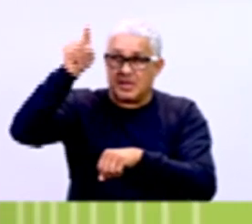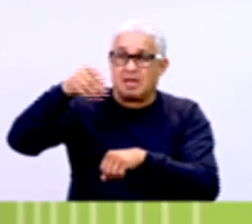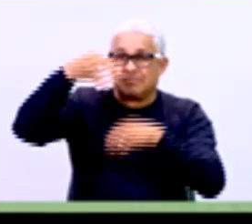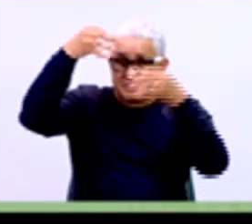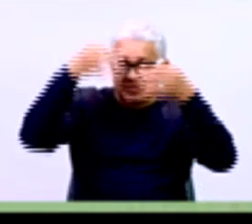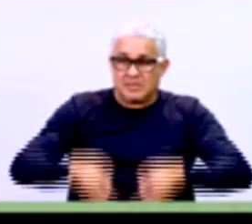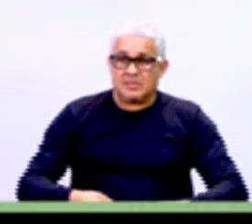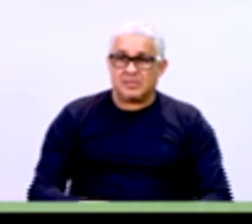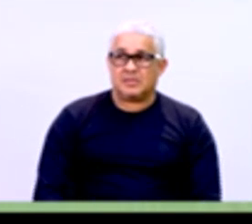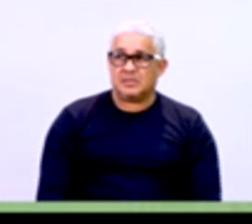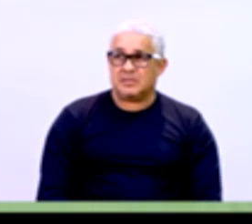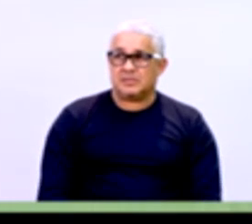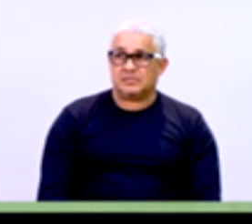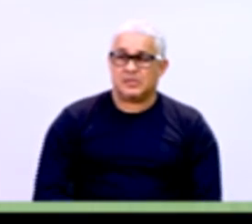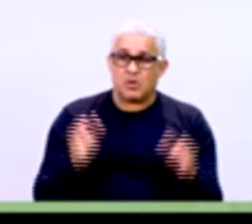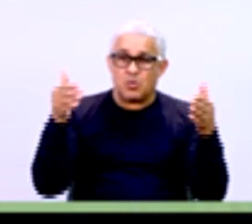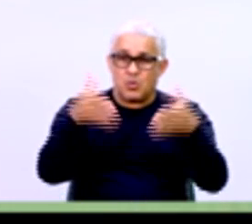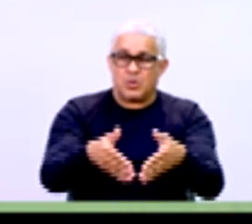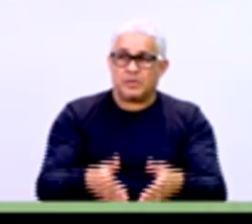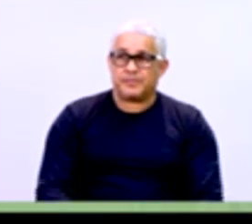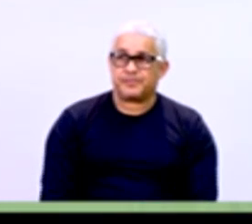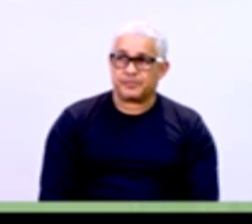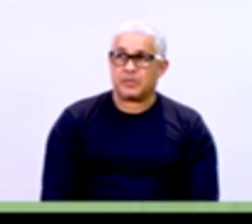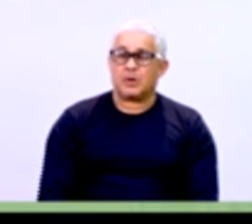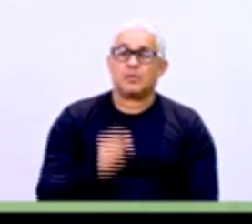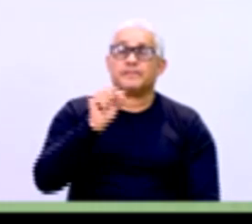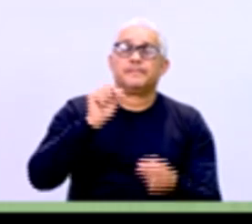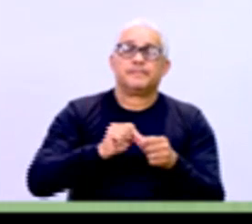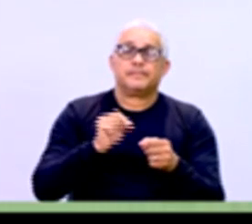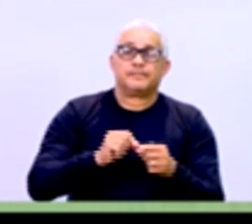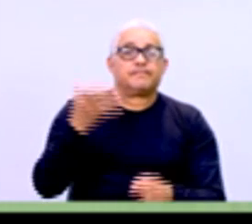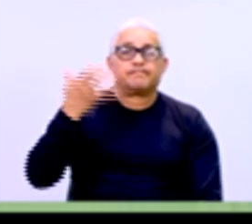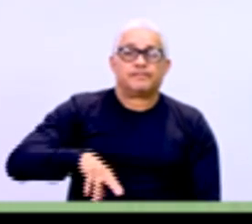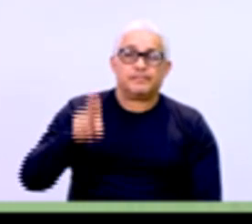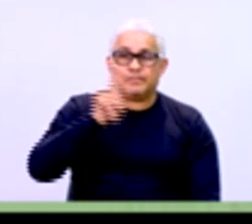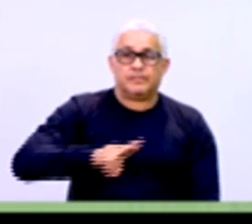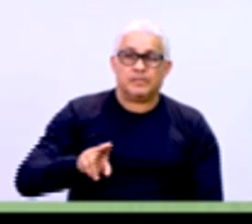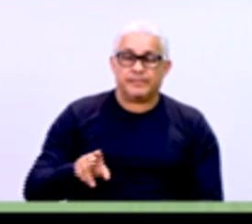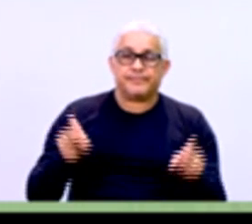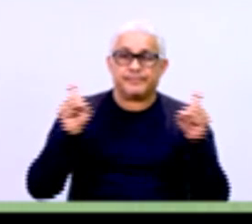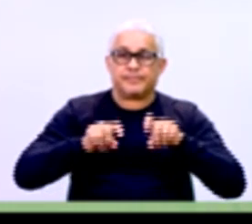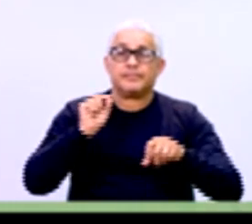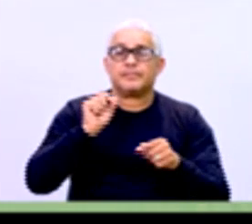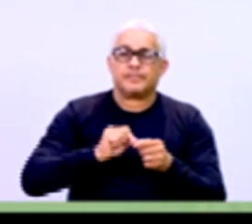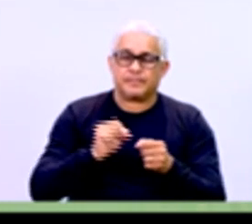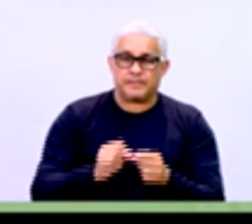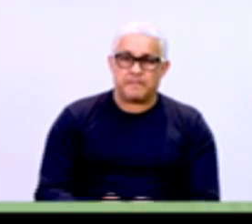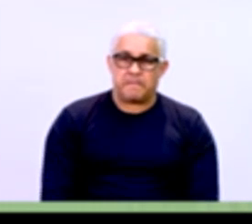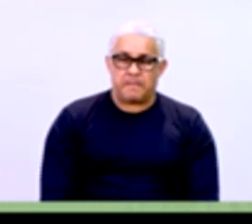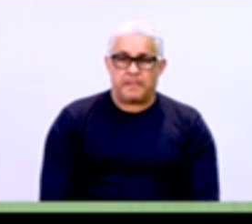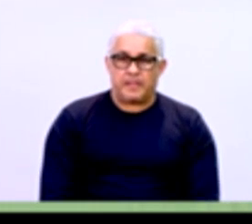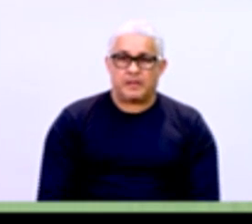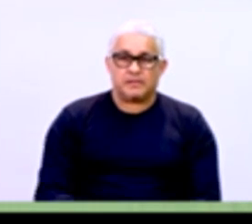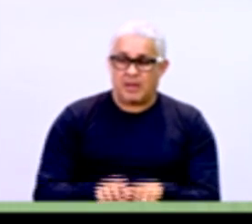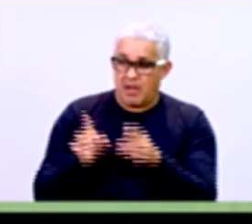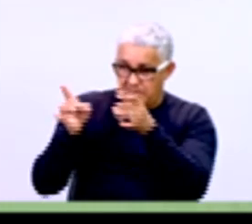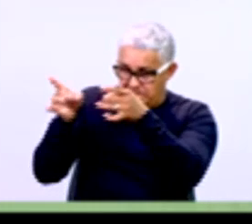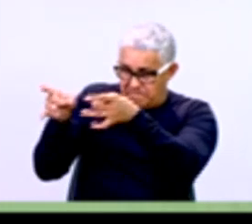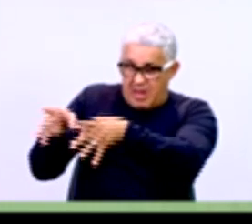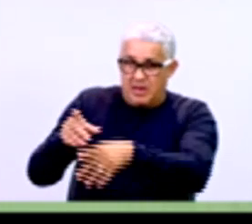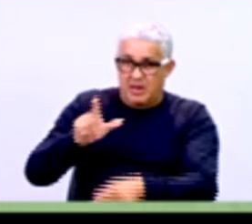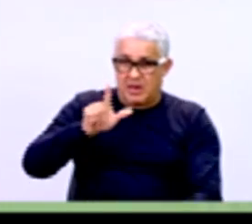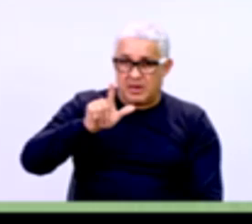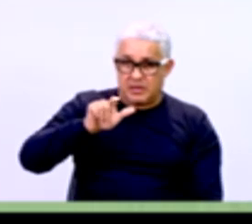Aqui está falando um questionamento. O que você faz quando não quer mais usar seu computador? Se você o joga no lixo